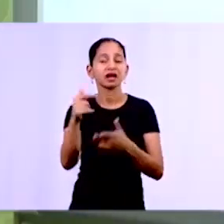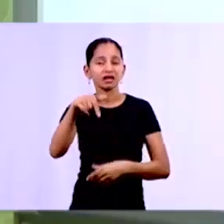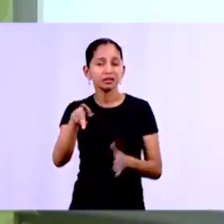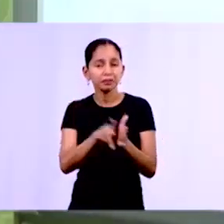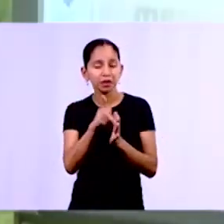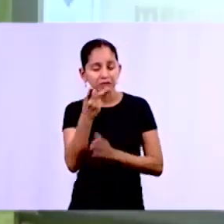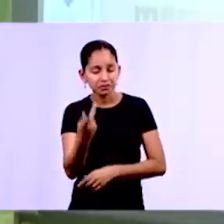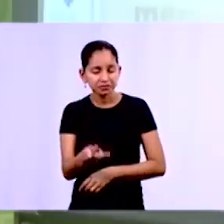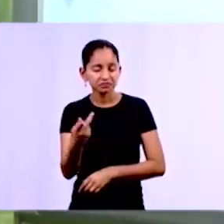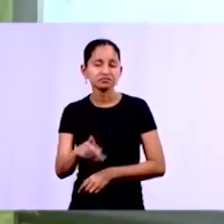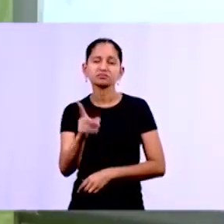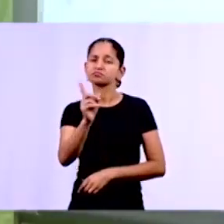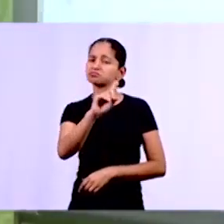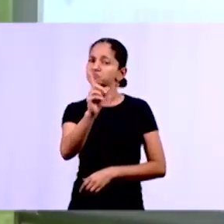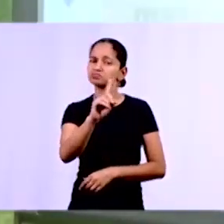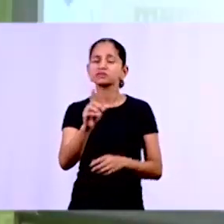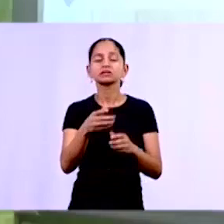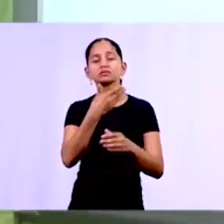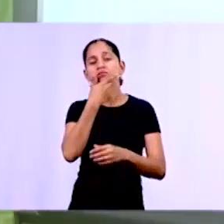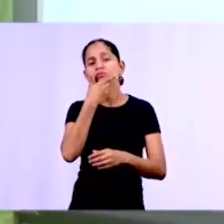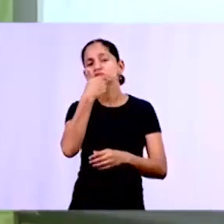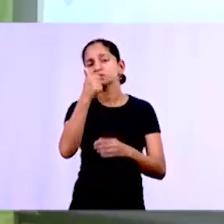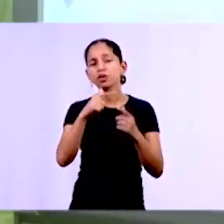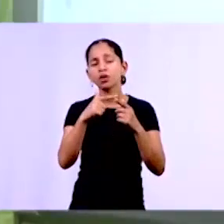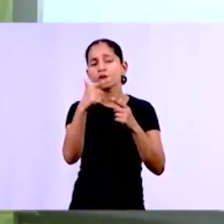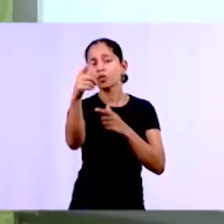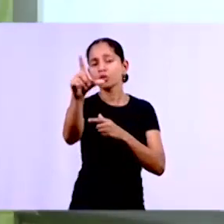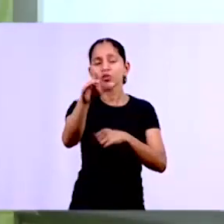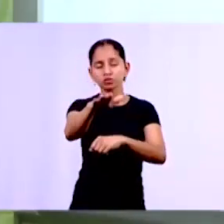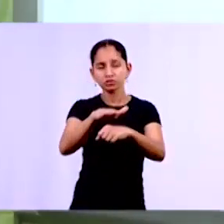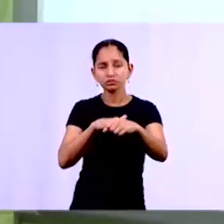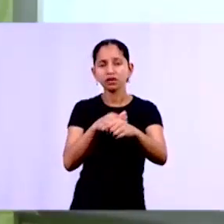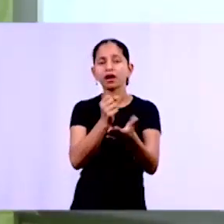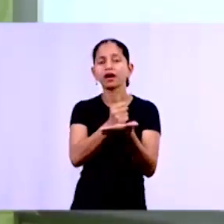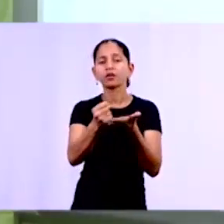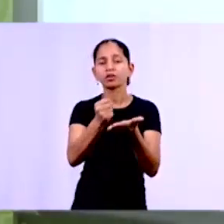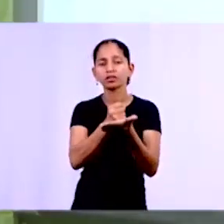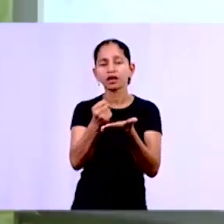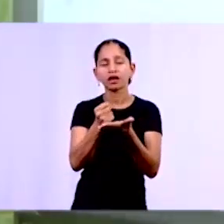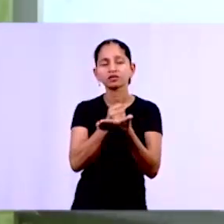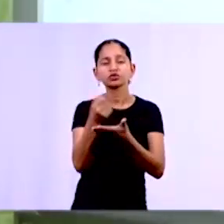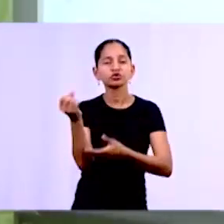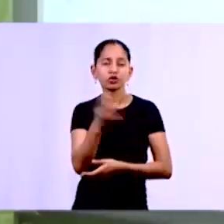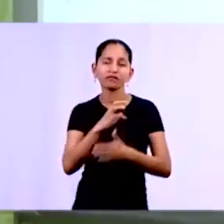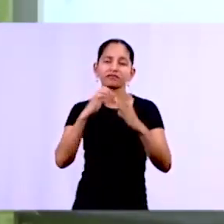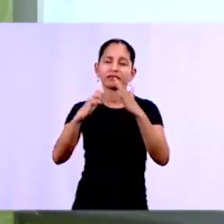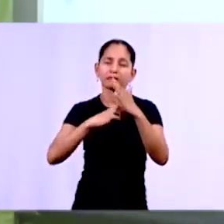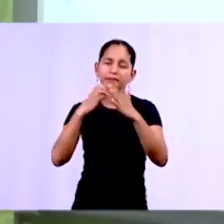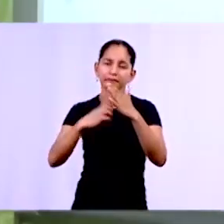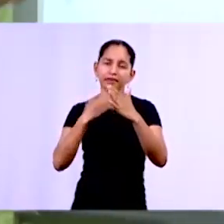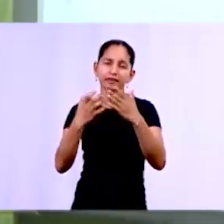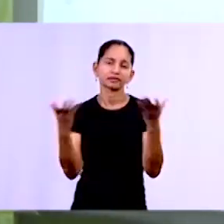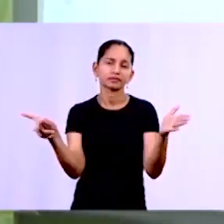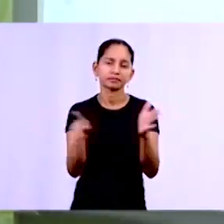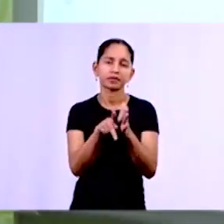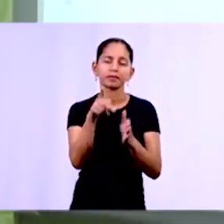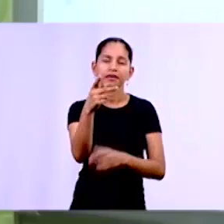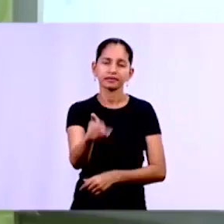locais, terceirizar essa infraestrutura, essa plataforma, esse ambiente todo para o SERPRO, que é uma empresa nacional